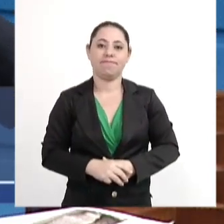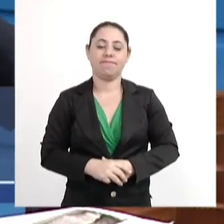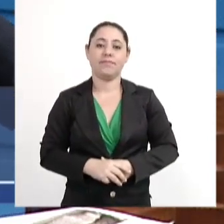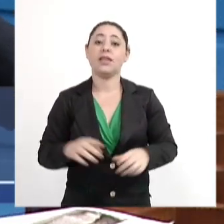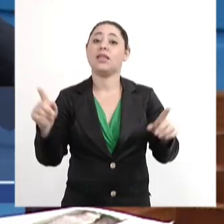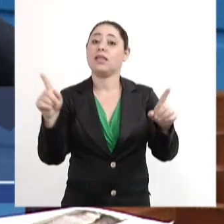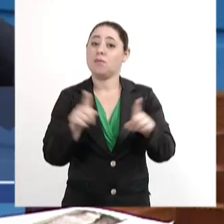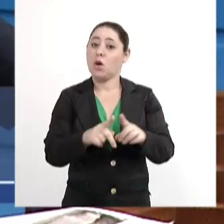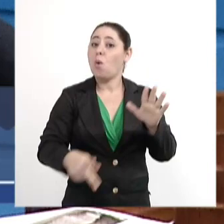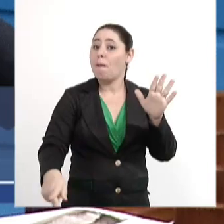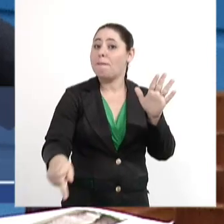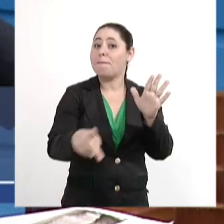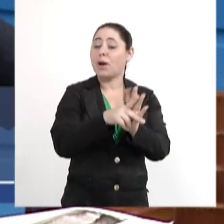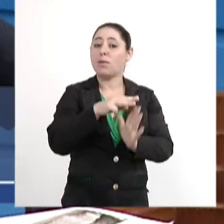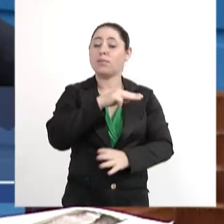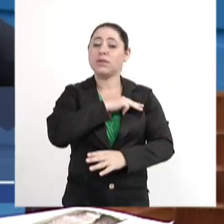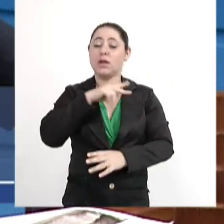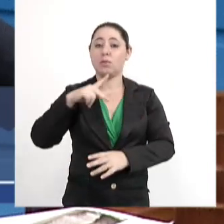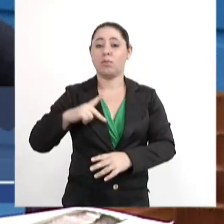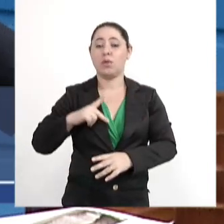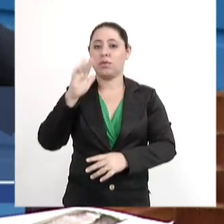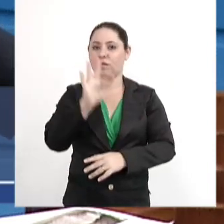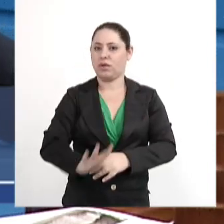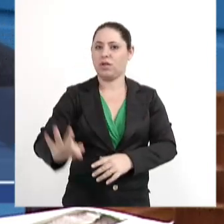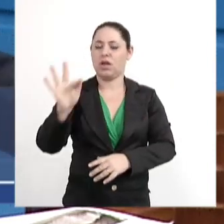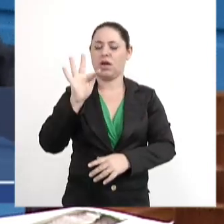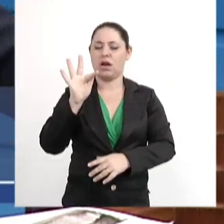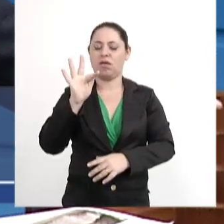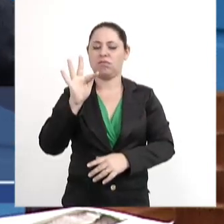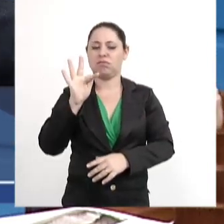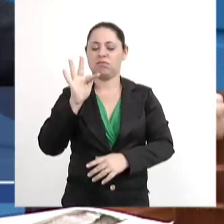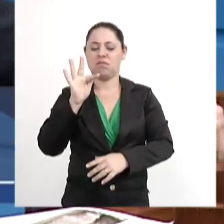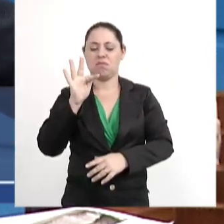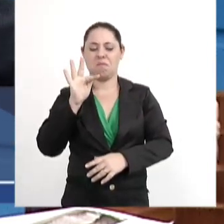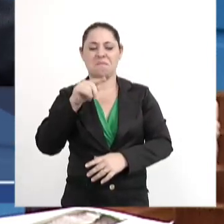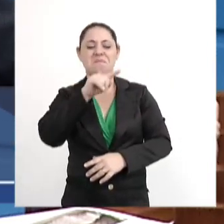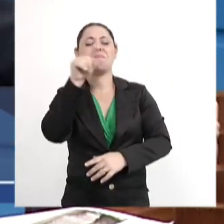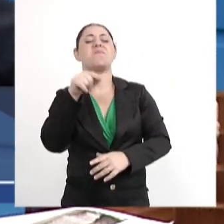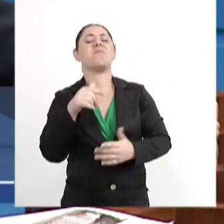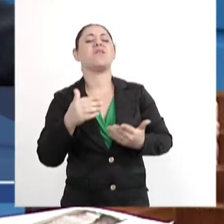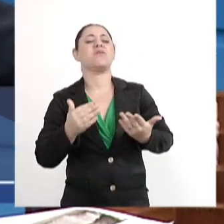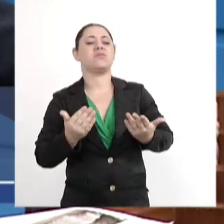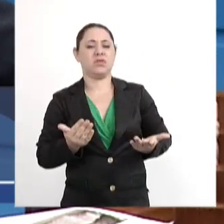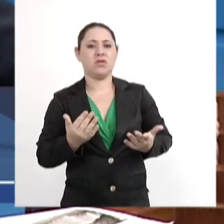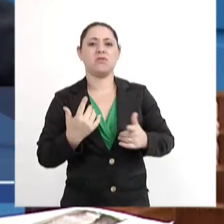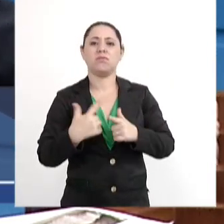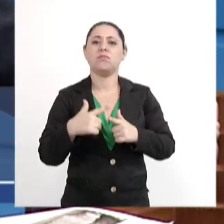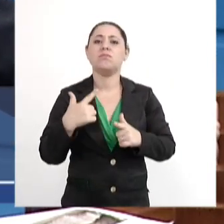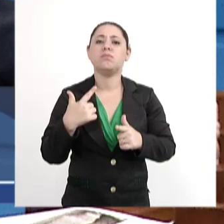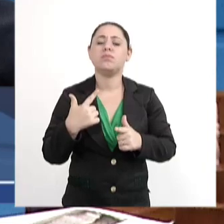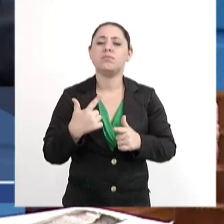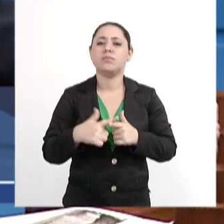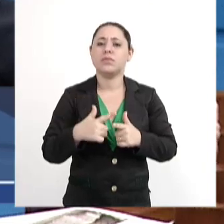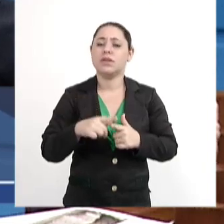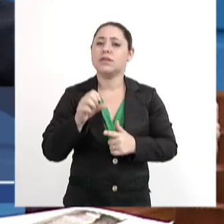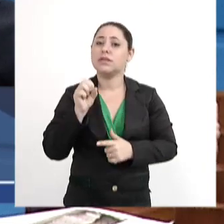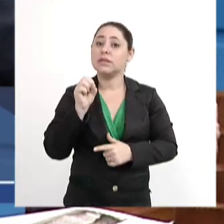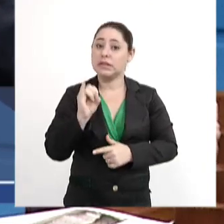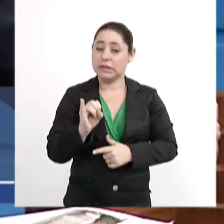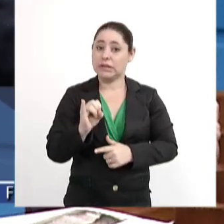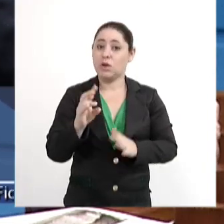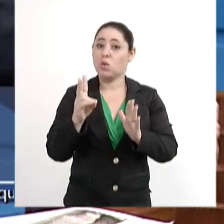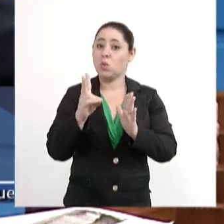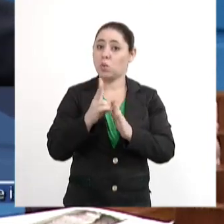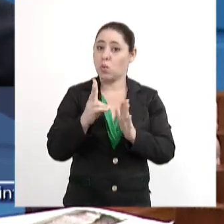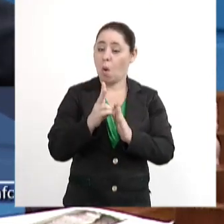o próprio Ministério Público Federal tem questionado esse argumento da FUNAI, porque se esses